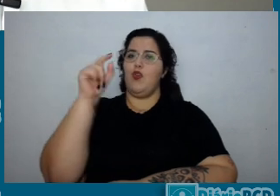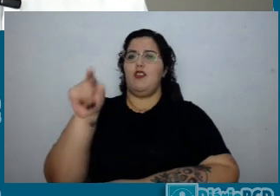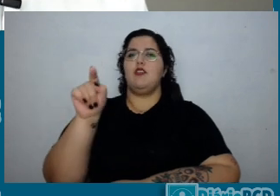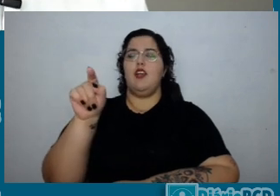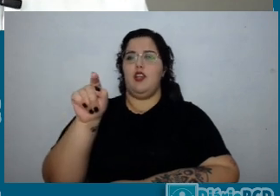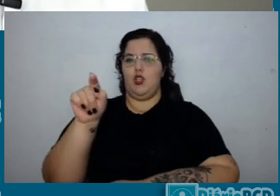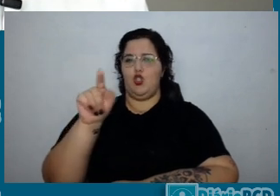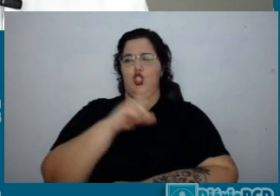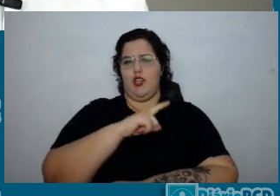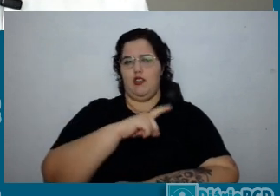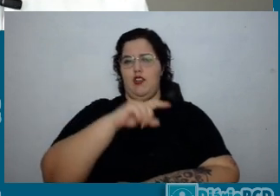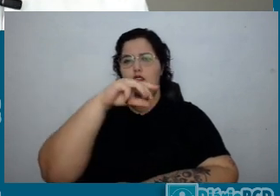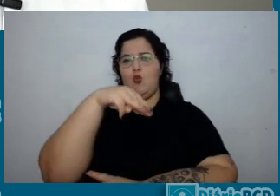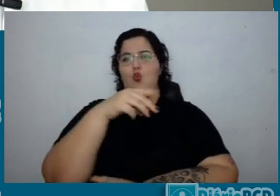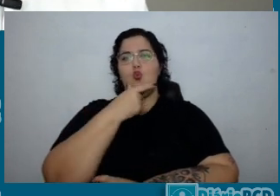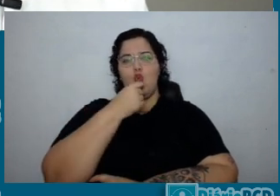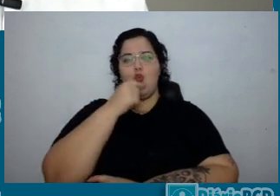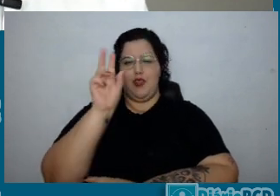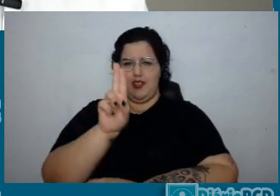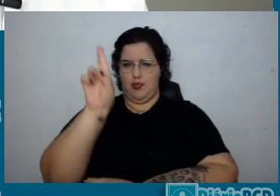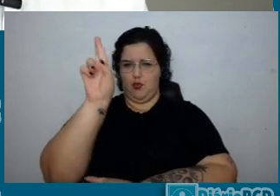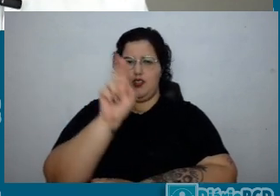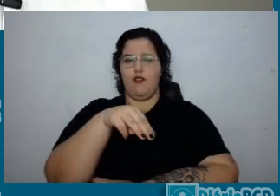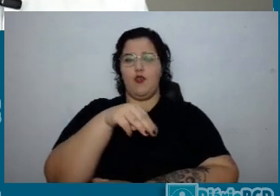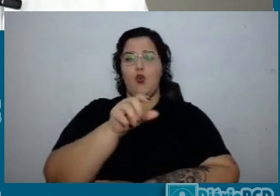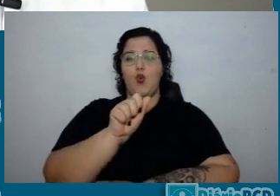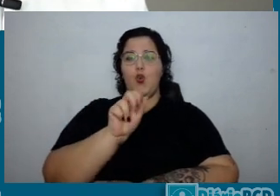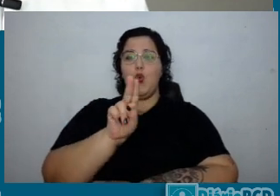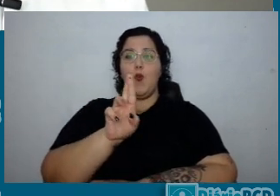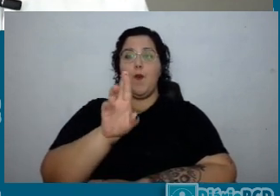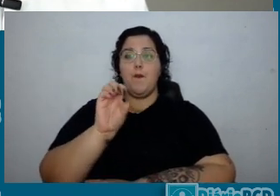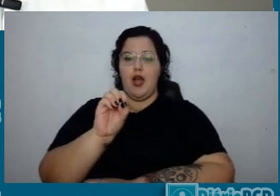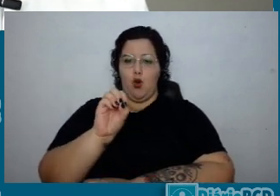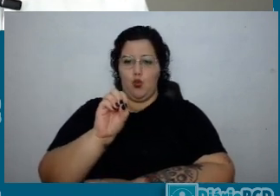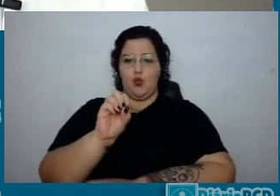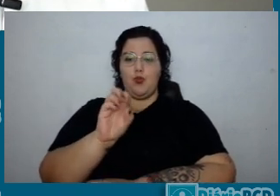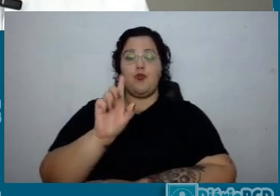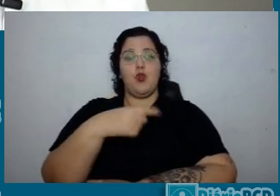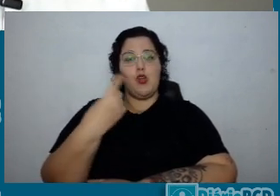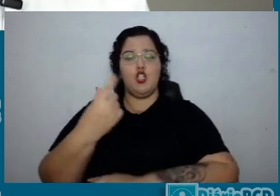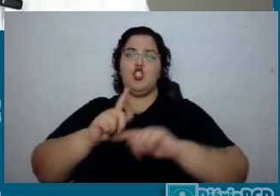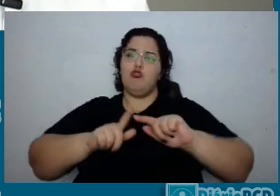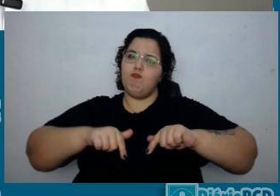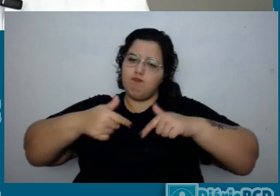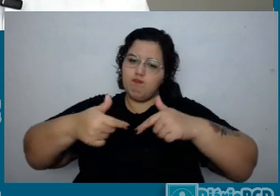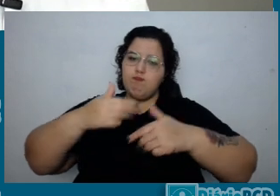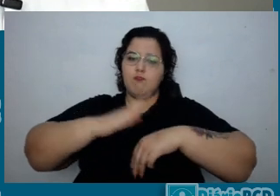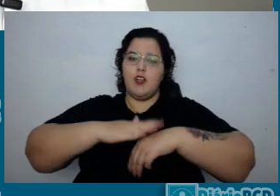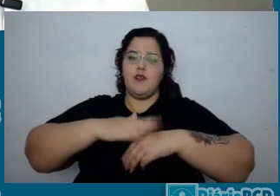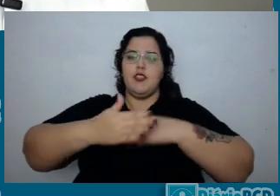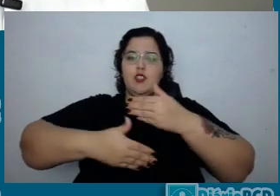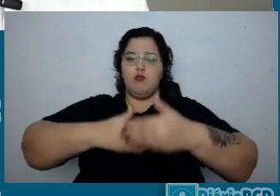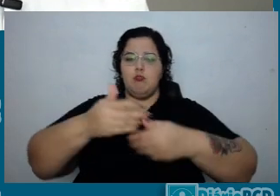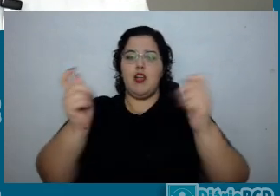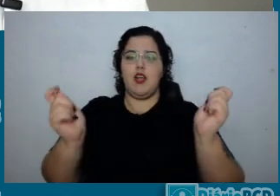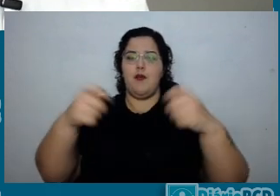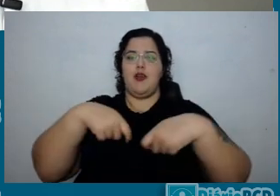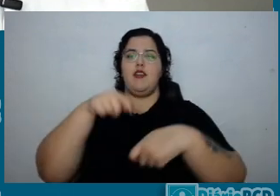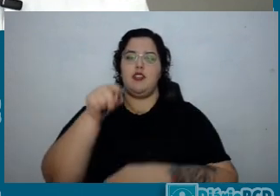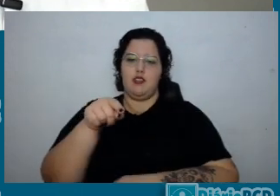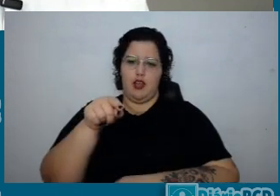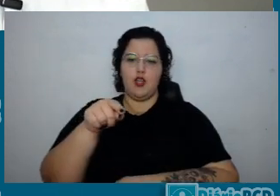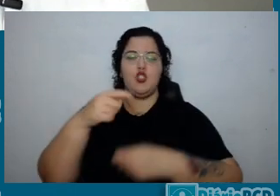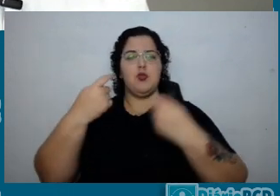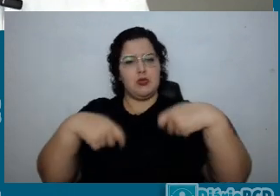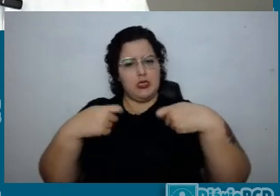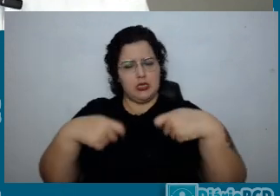Daí está lá o Mauro, né, liderando essa secretaria, uma pessoa com deficiência, e assim a gente vai ampliando a capacidade